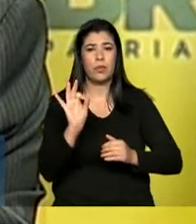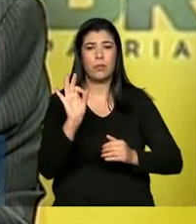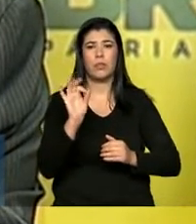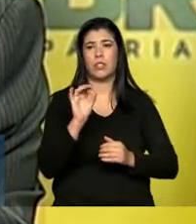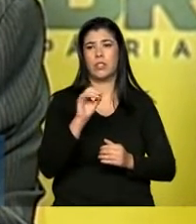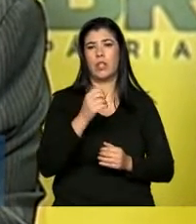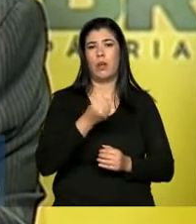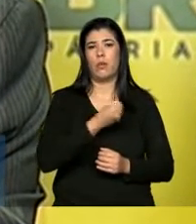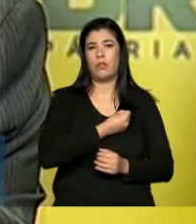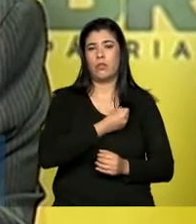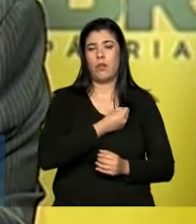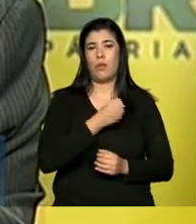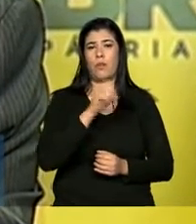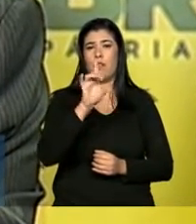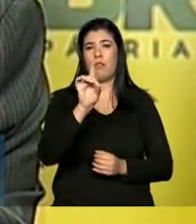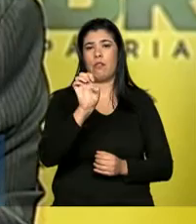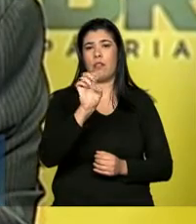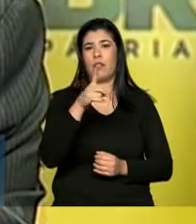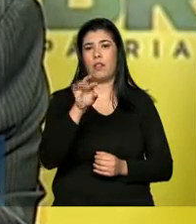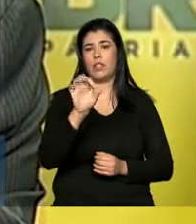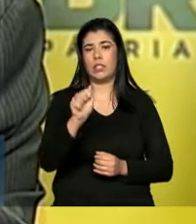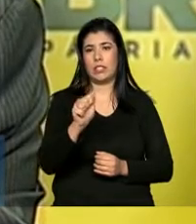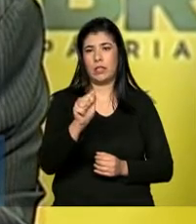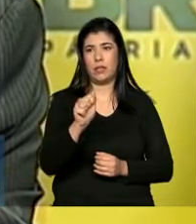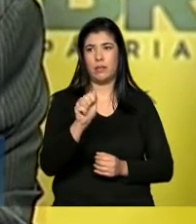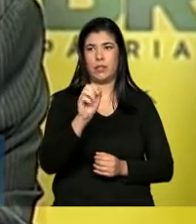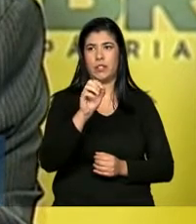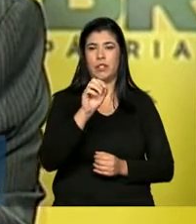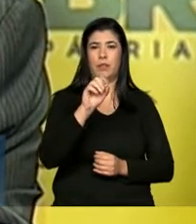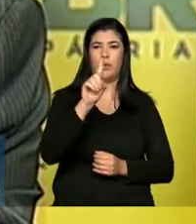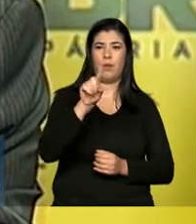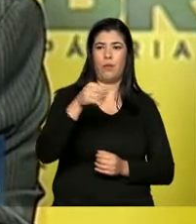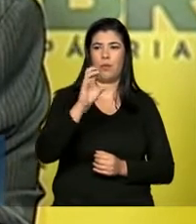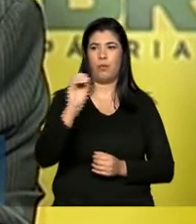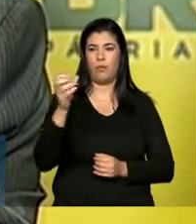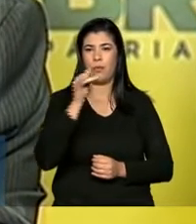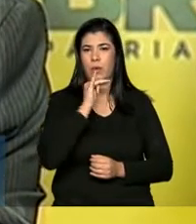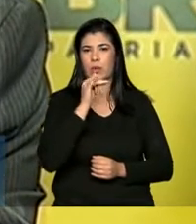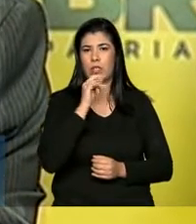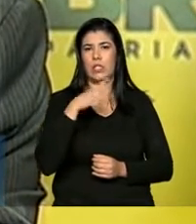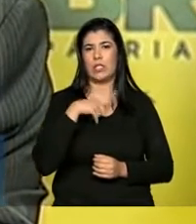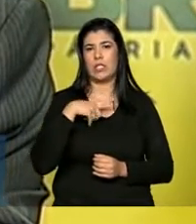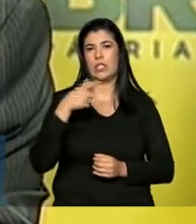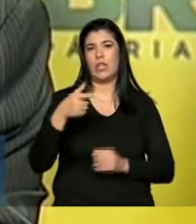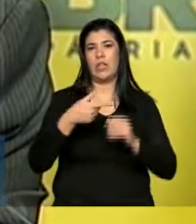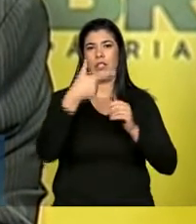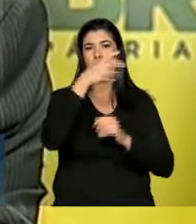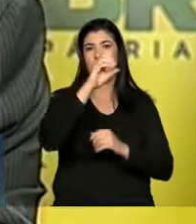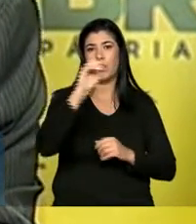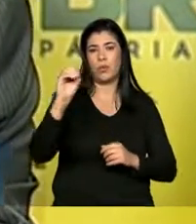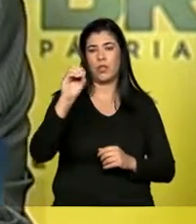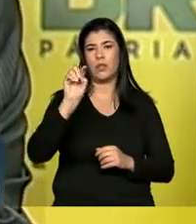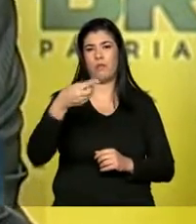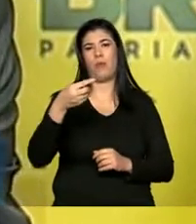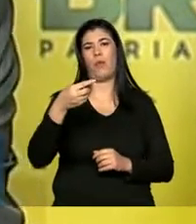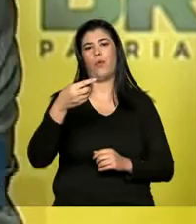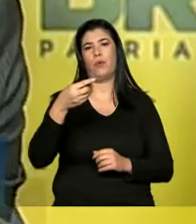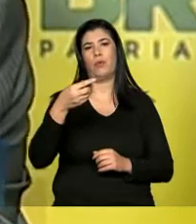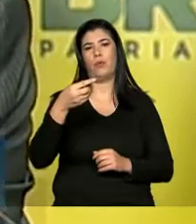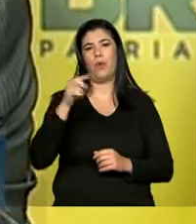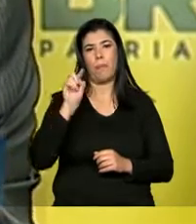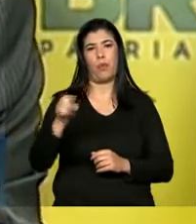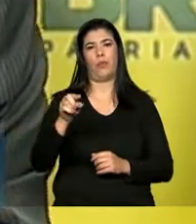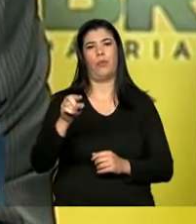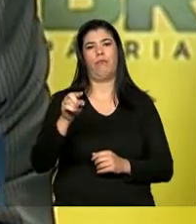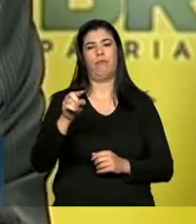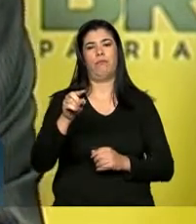vintena. Aqui nós temos uma boca de jacaré de 200 pontos. Então, se nós consideramos